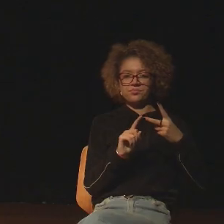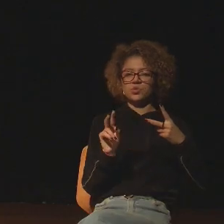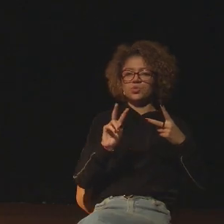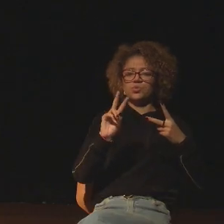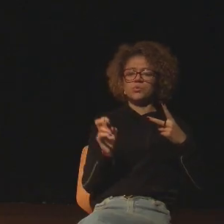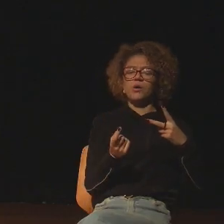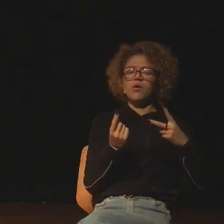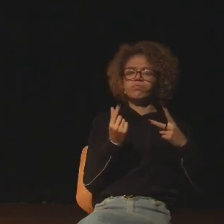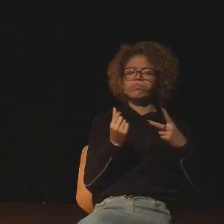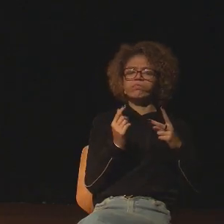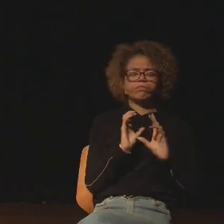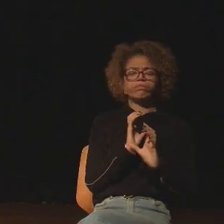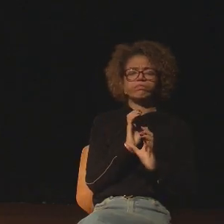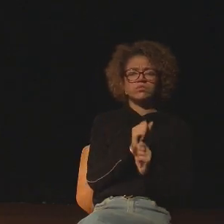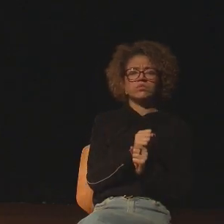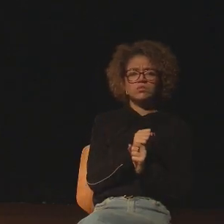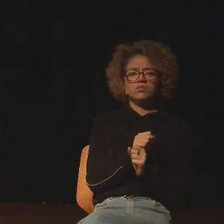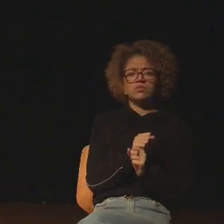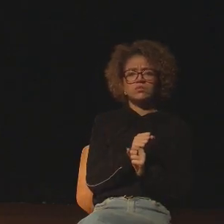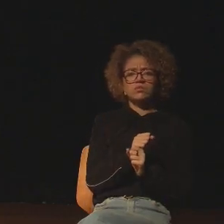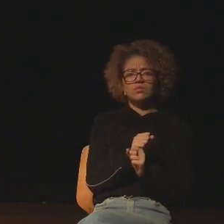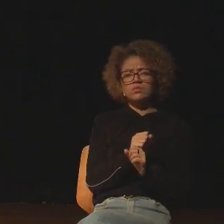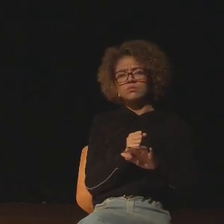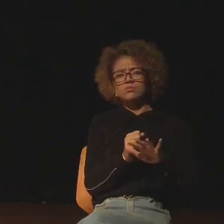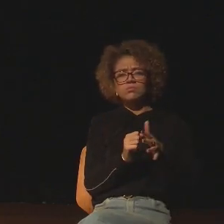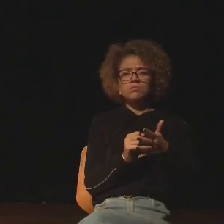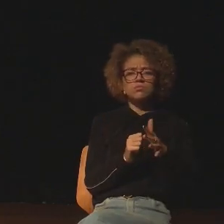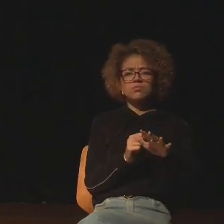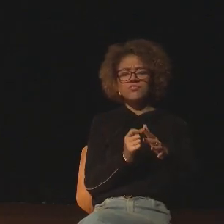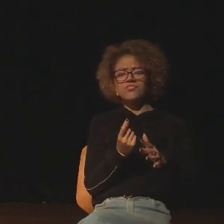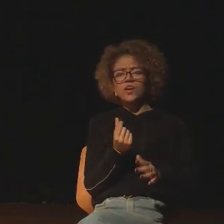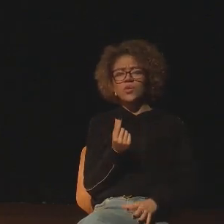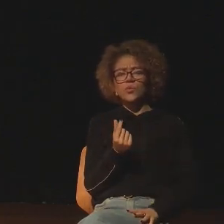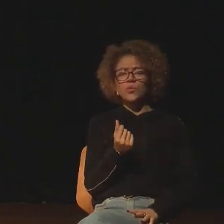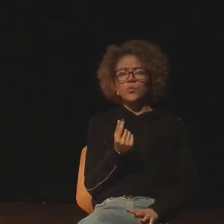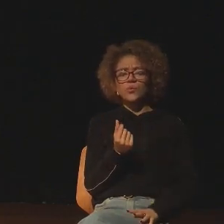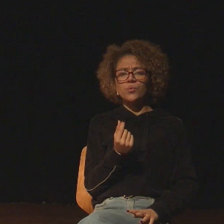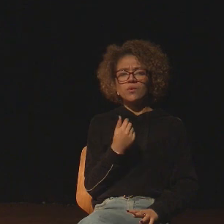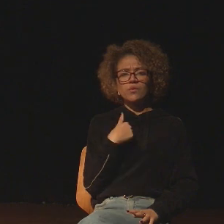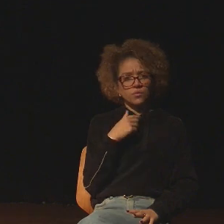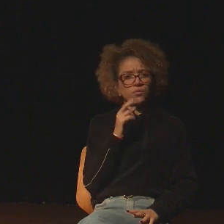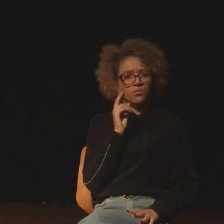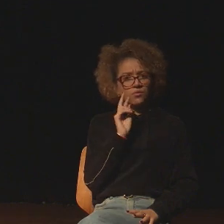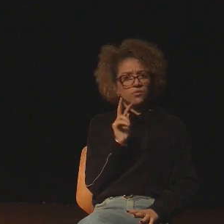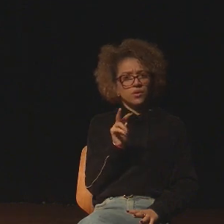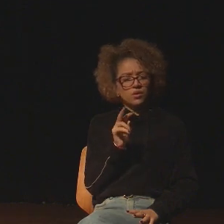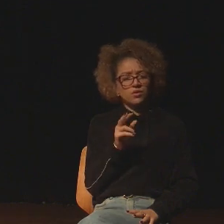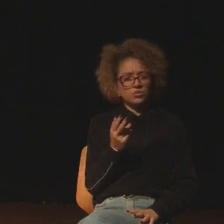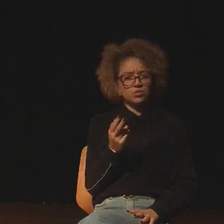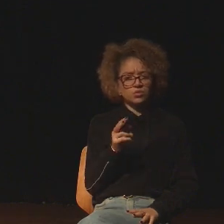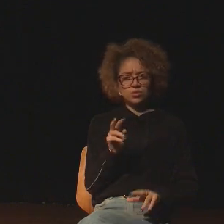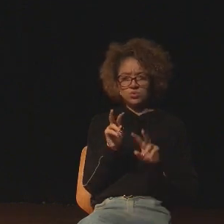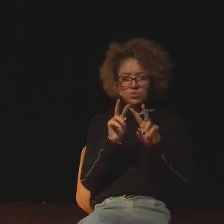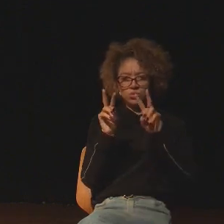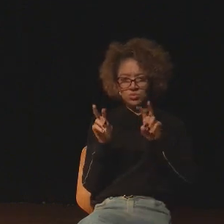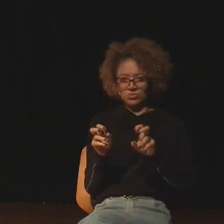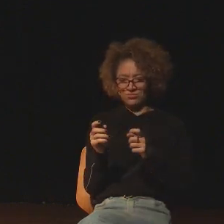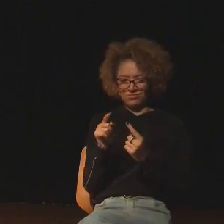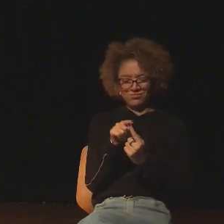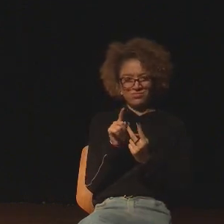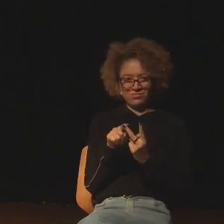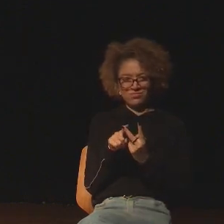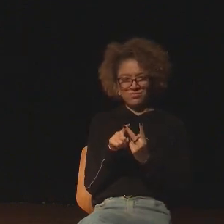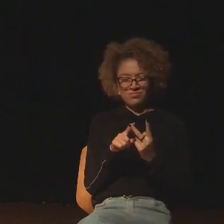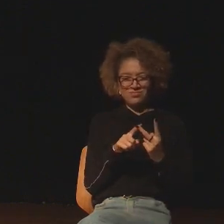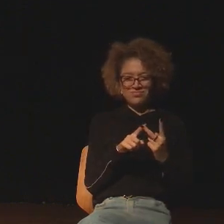ao orçamento. Eu gostaria de saber mais ou menos os valores. E vejo que tem duas partes principais do projeto, né? A primeira são as